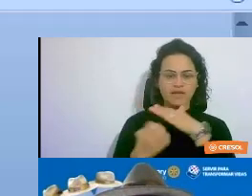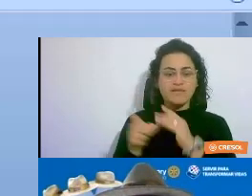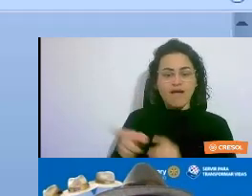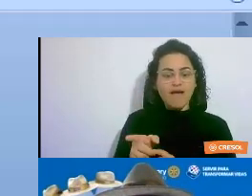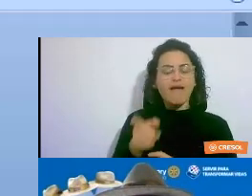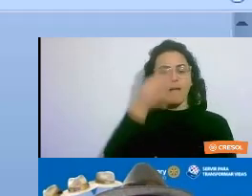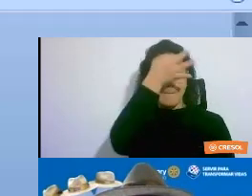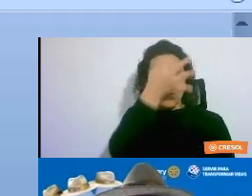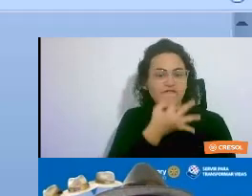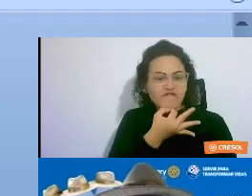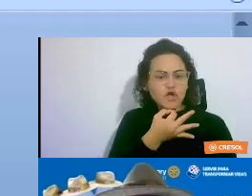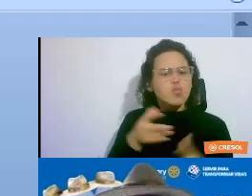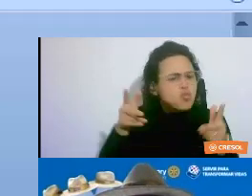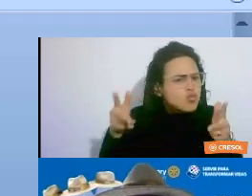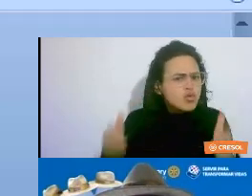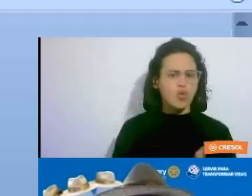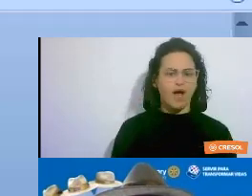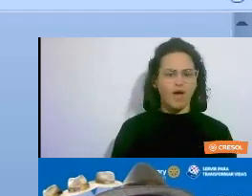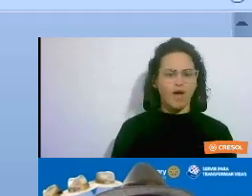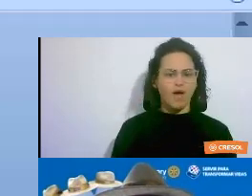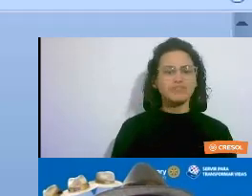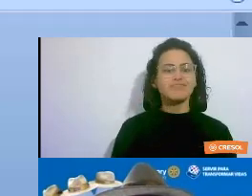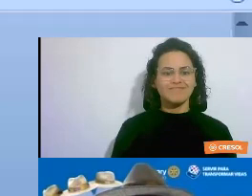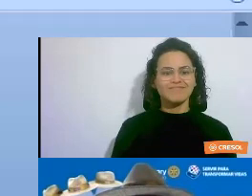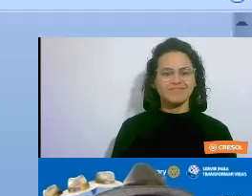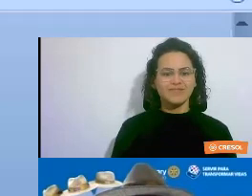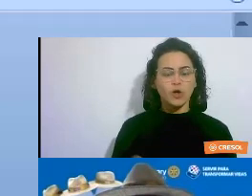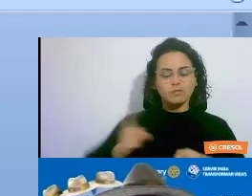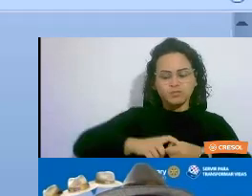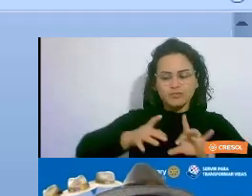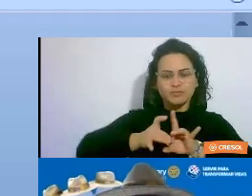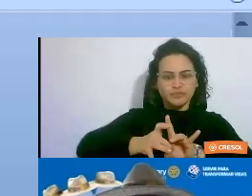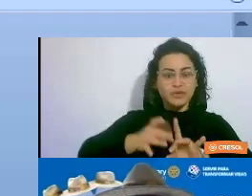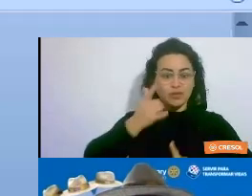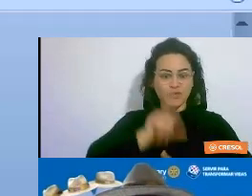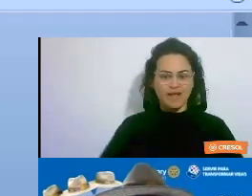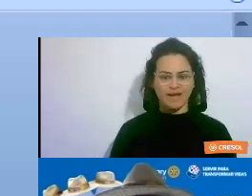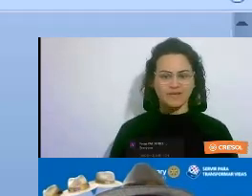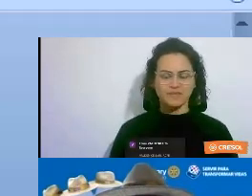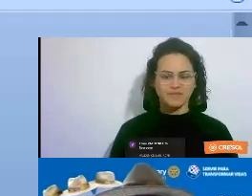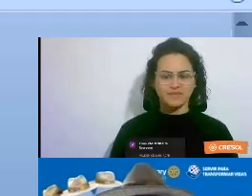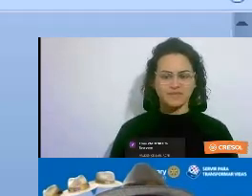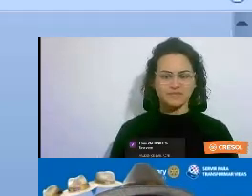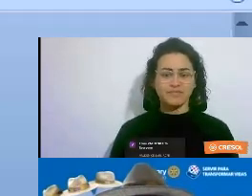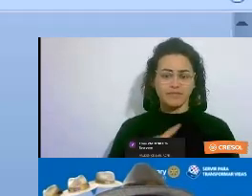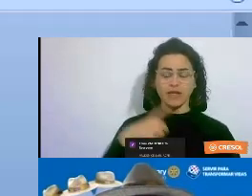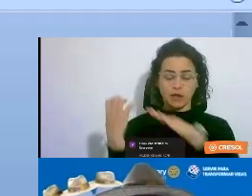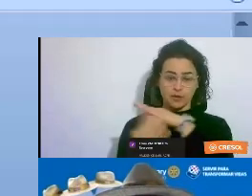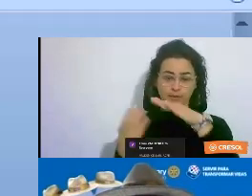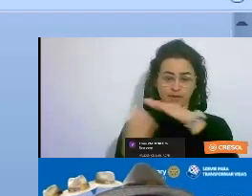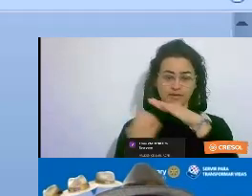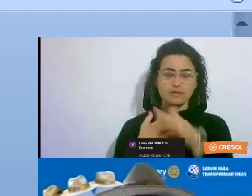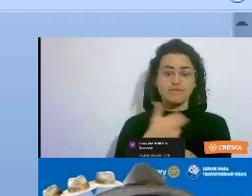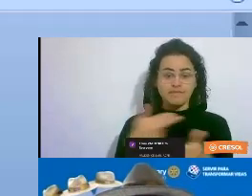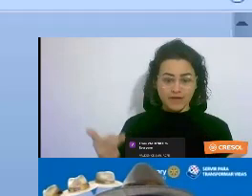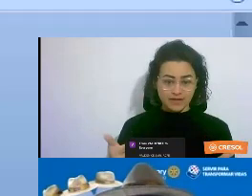Então, nós vamos ser os fiadores dessas empresas, tá certo? Então, existem empresas aí que